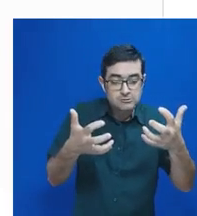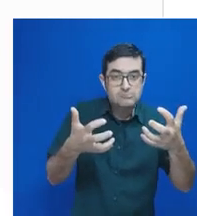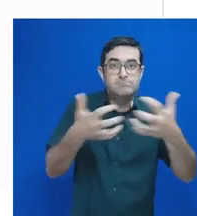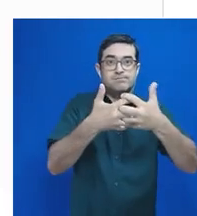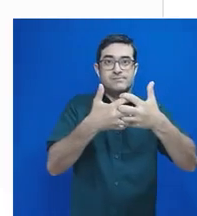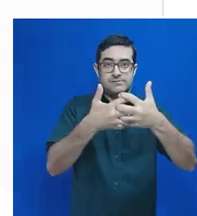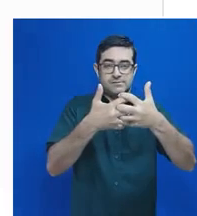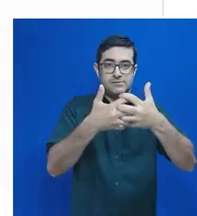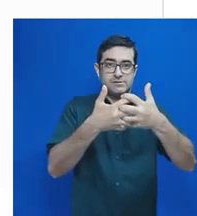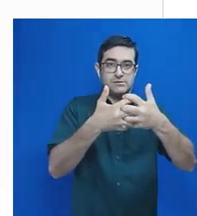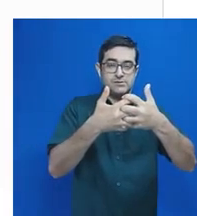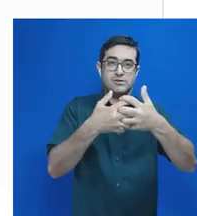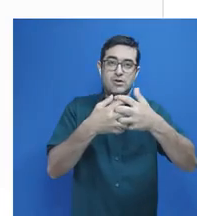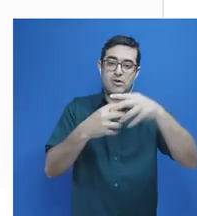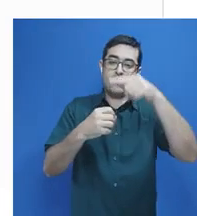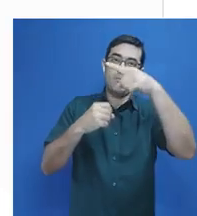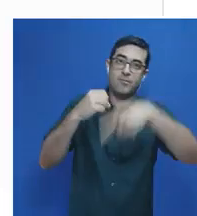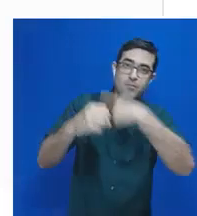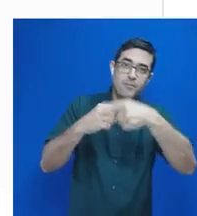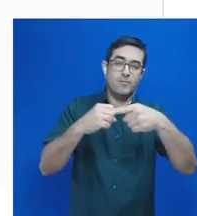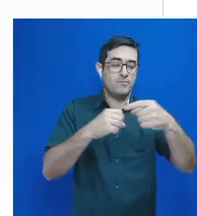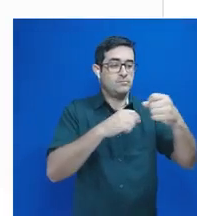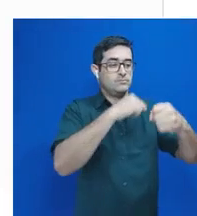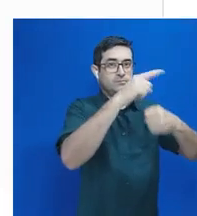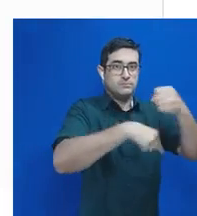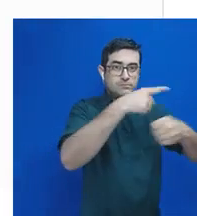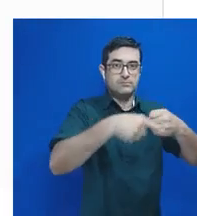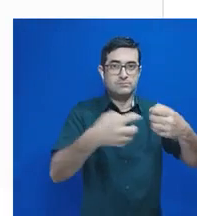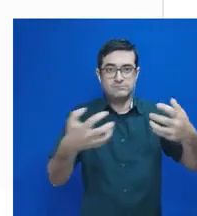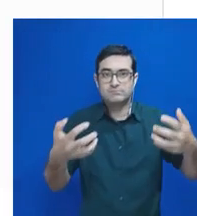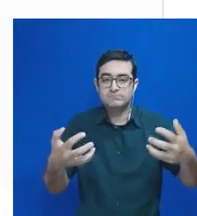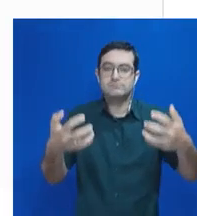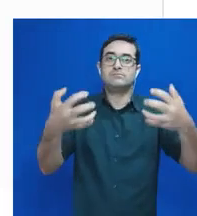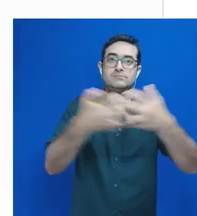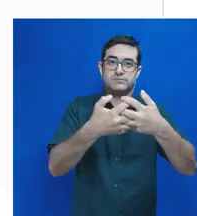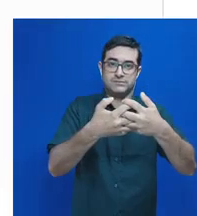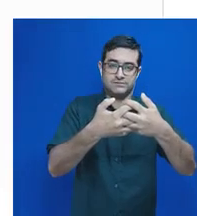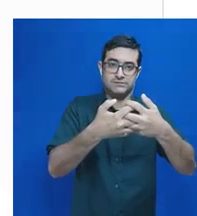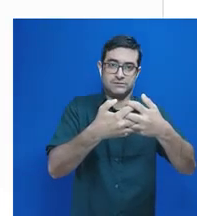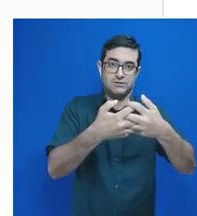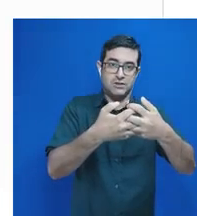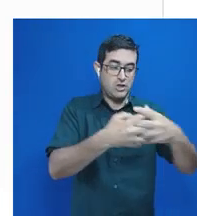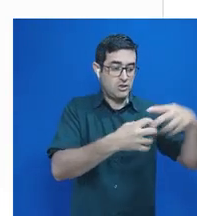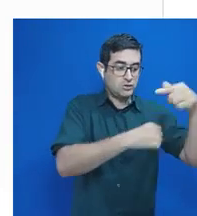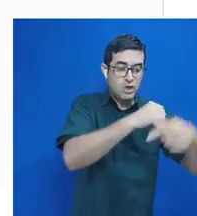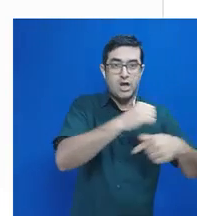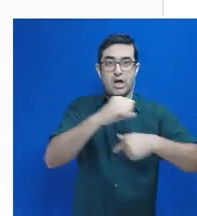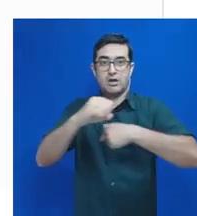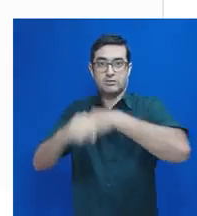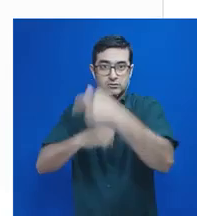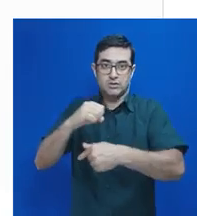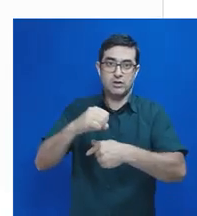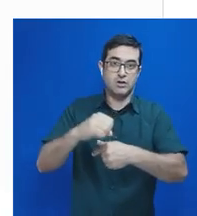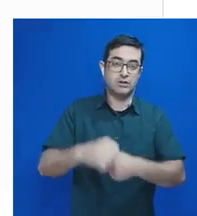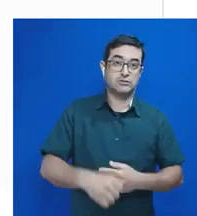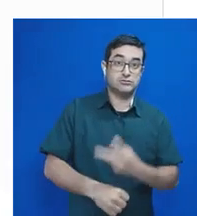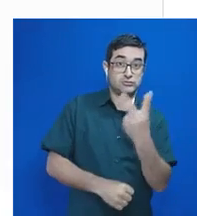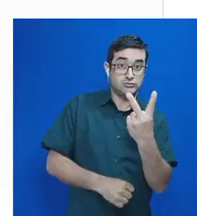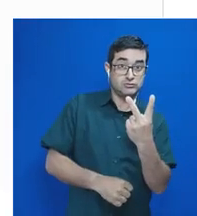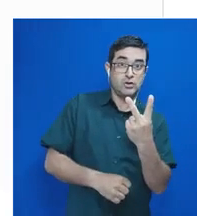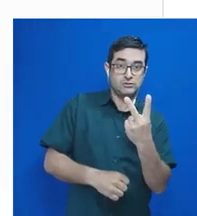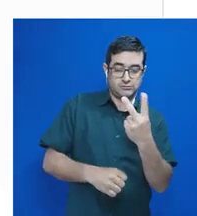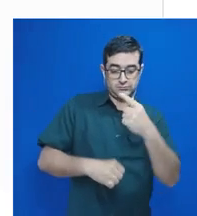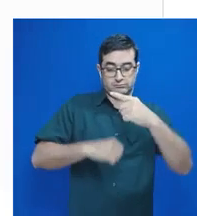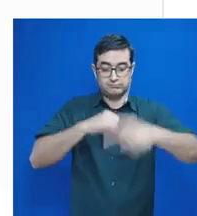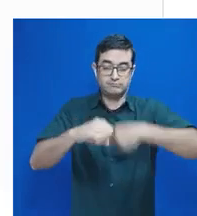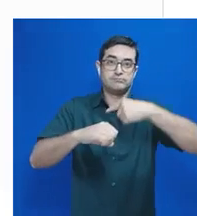orbitais atômicos, dando origem a orbitais moleculares. Como eu estou interagindo dois orbitais atômicos, vai me gerar dois